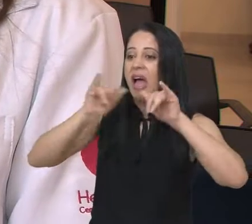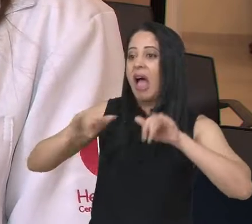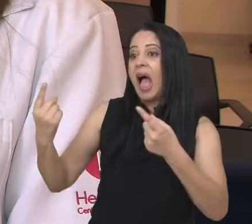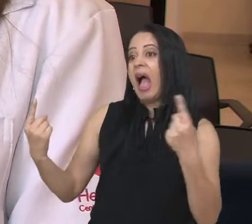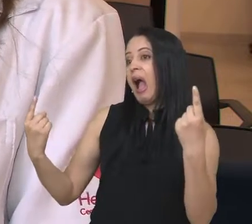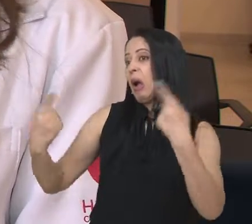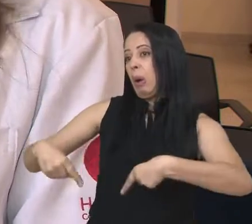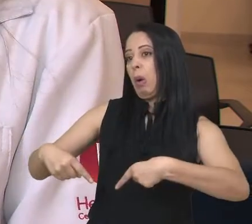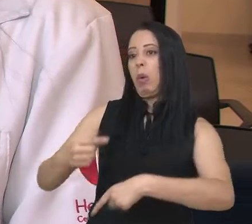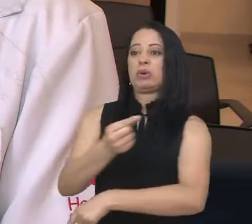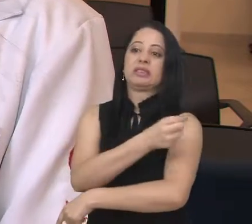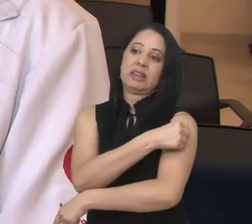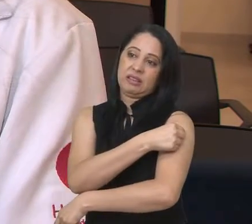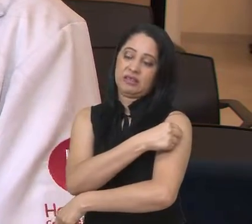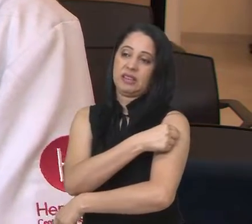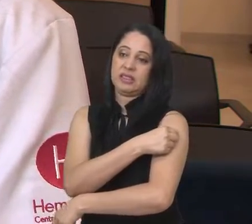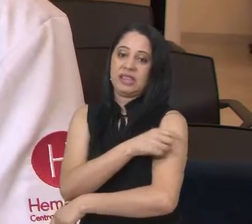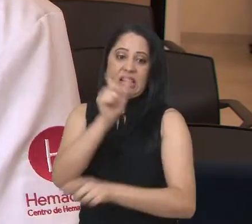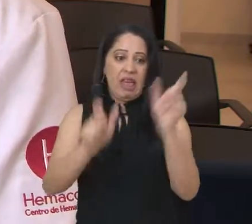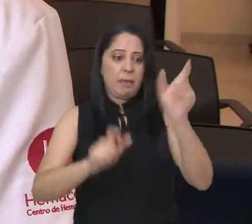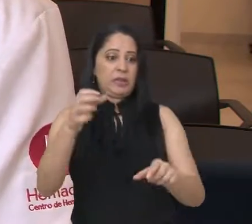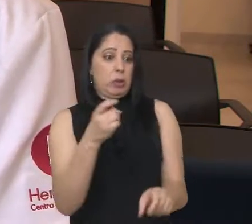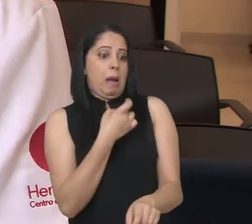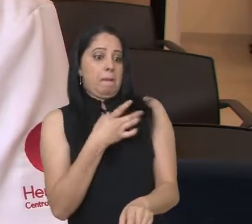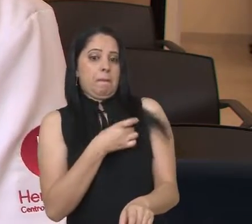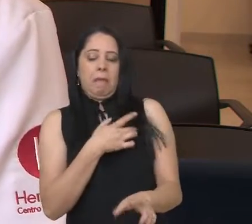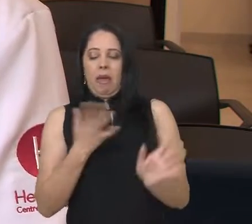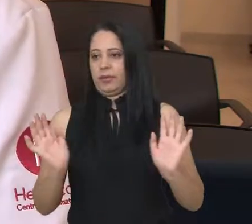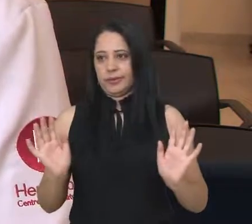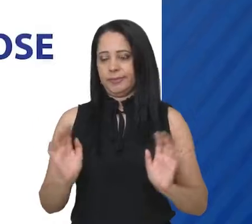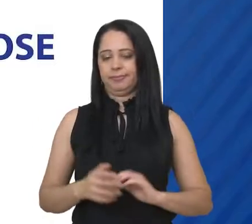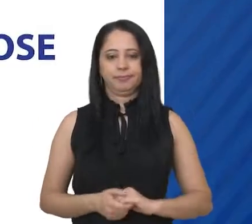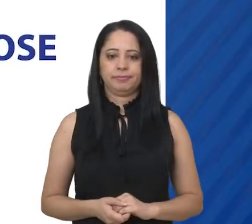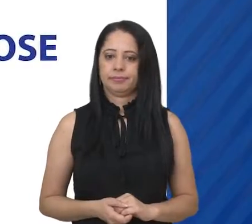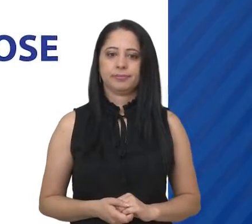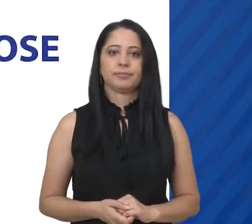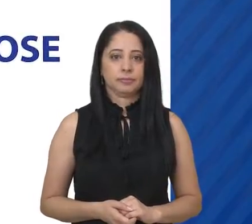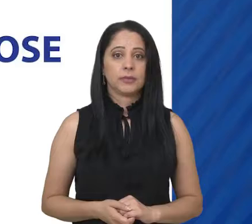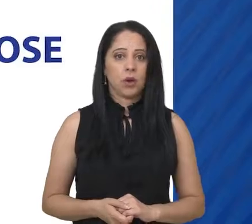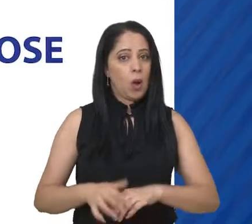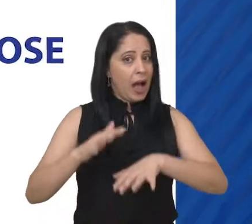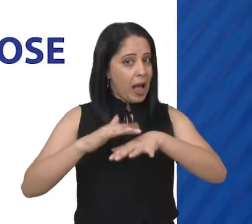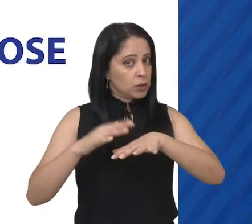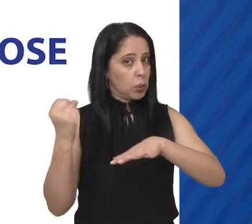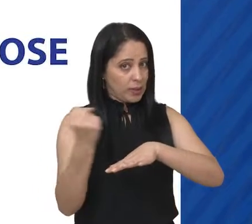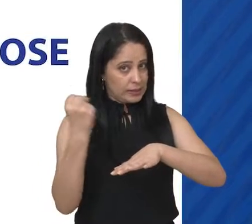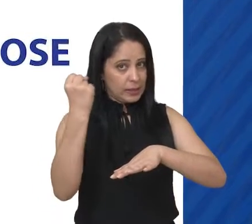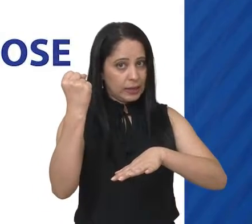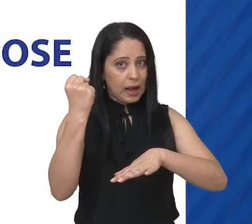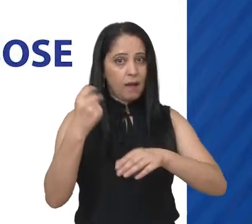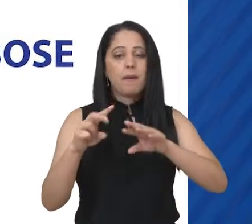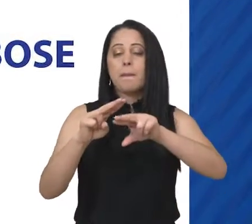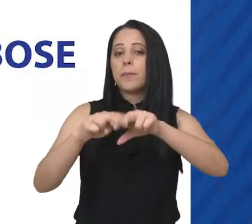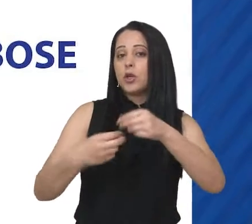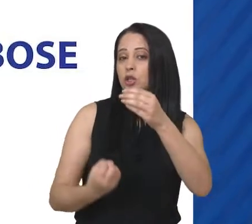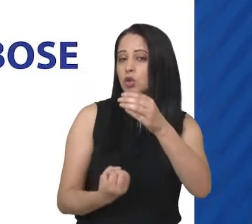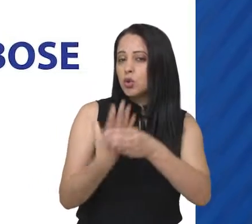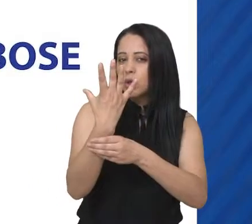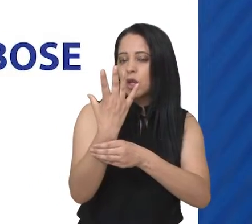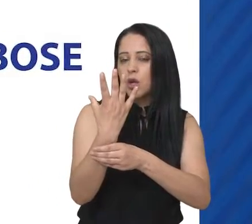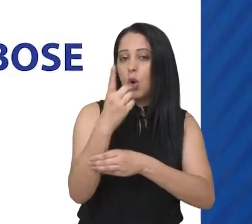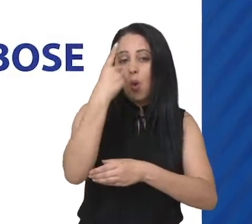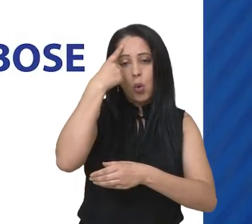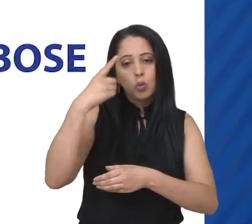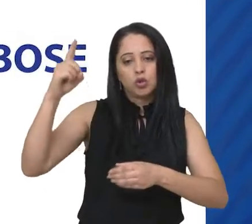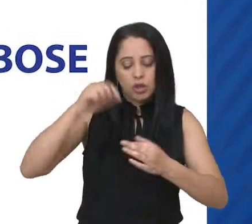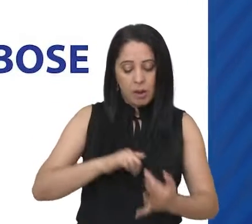a vacina que muitas pessoas não tomaram vacina por medo de ter trombose. Devido à gravidade da doença, foi criado o Dia Mundial